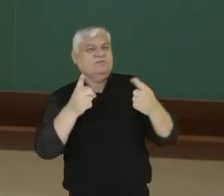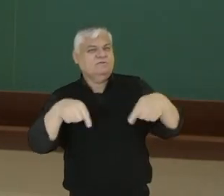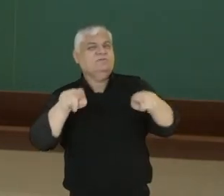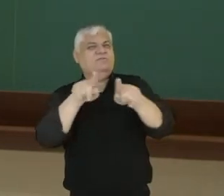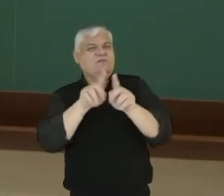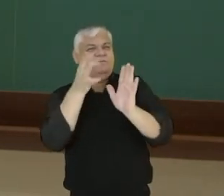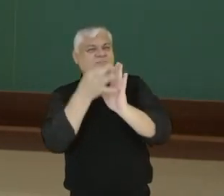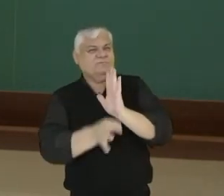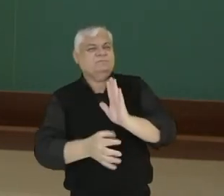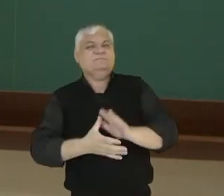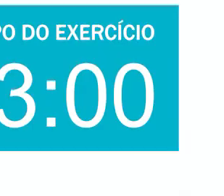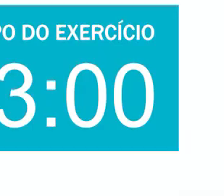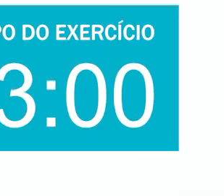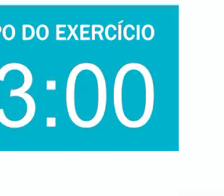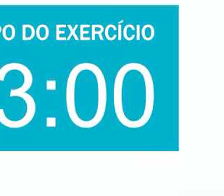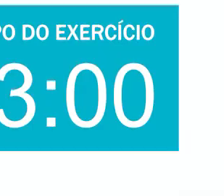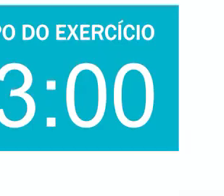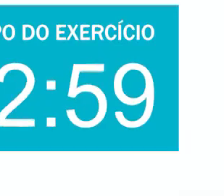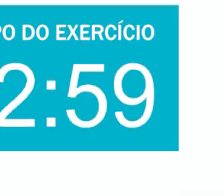volta para discutir.